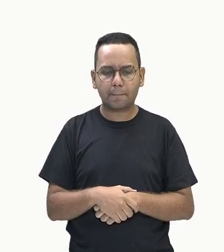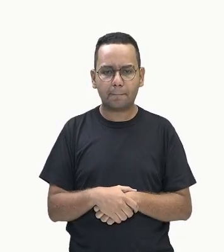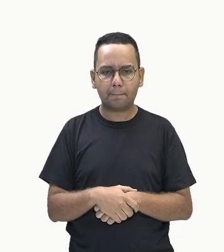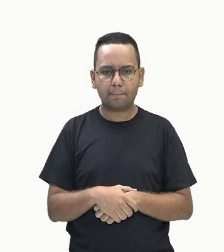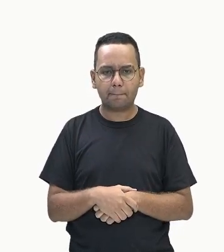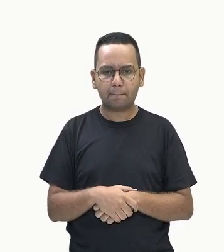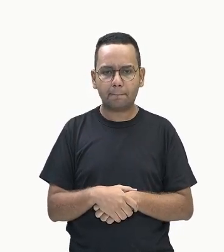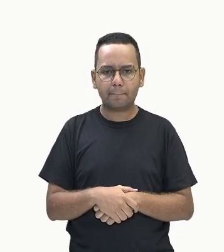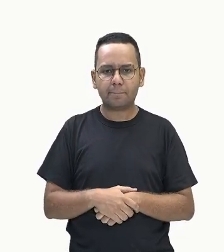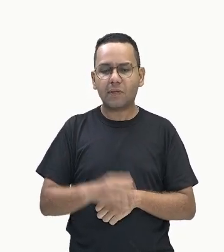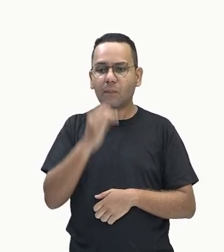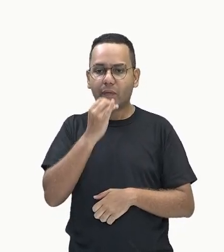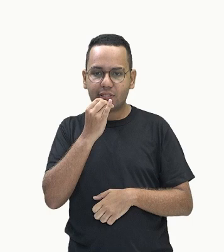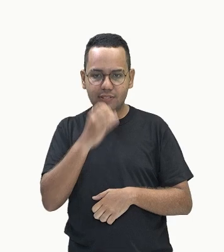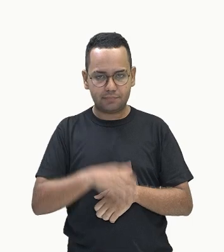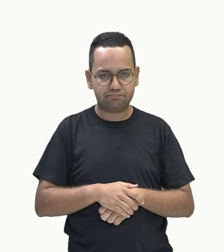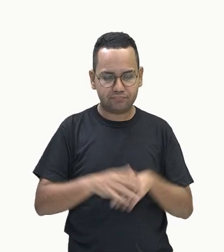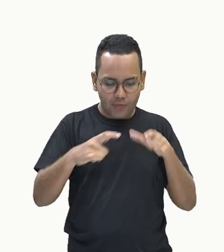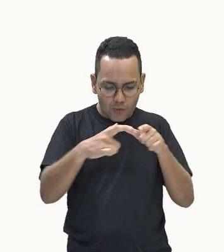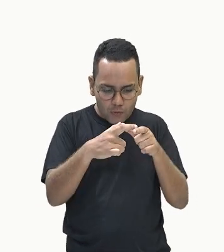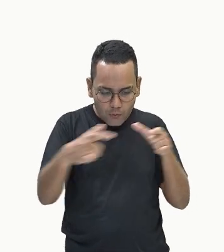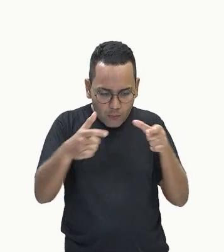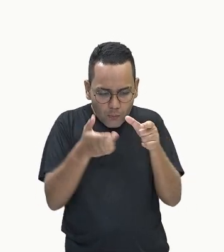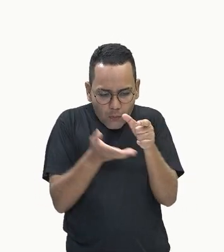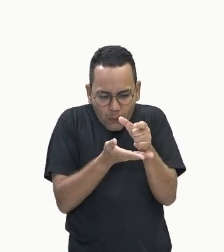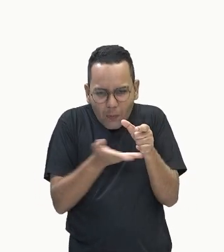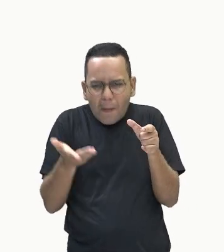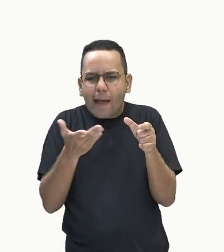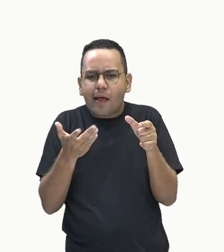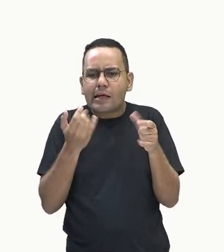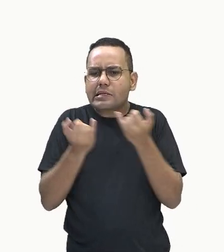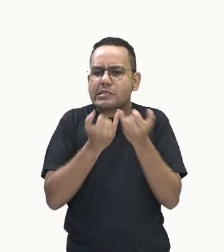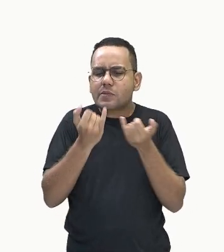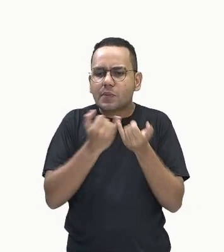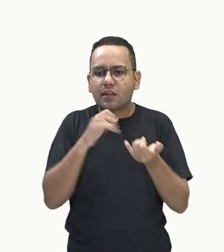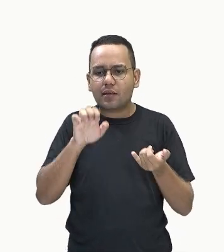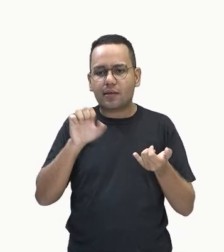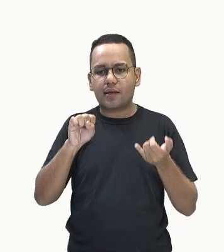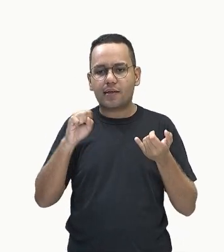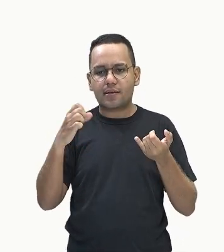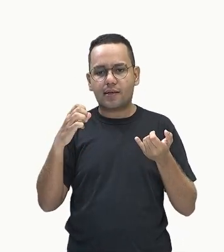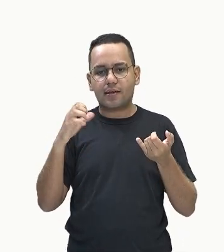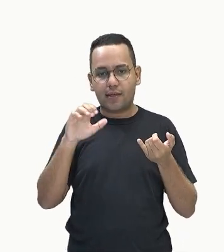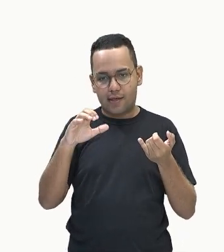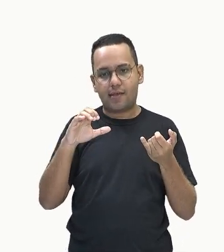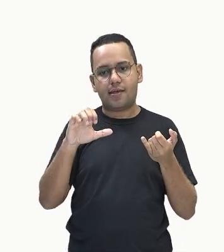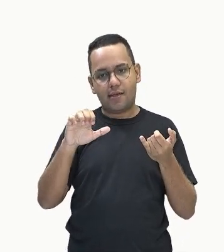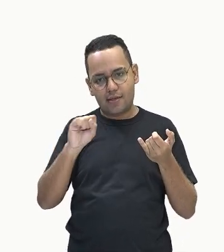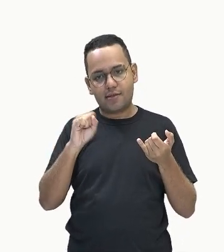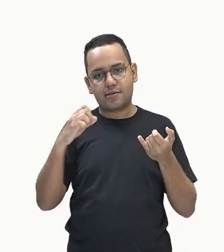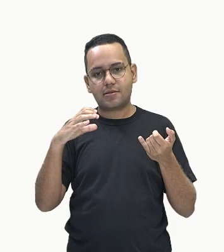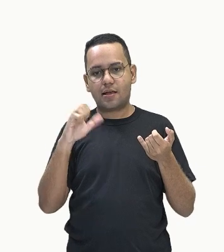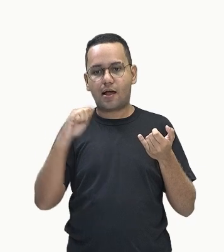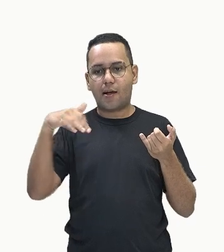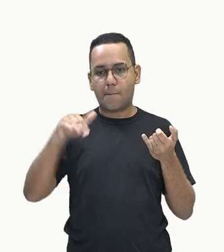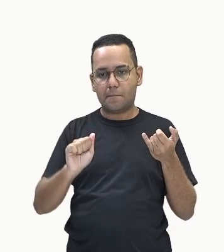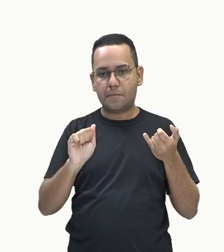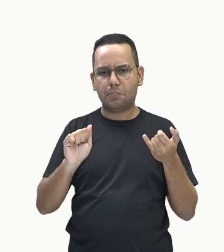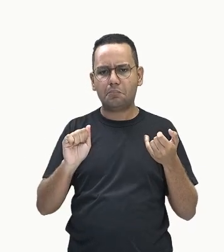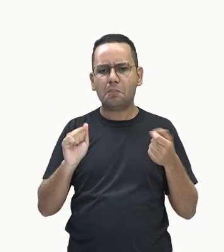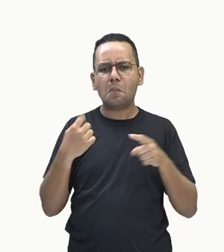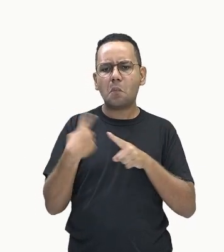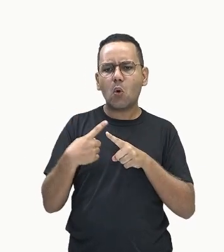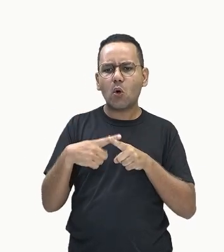se fossem escamas. As várias células, umas após a outra, dão esse aspecto de escama, porque tudo vai